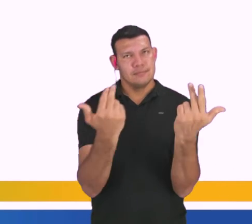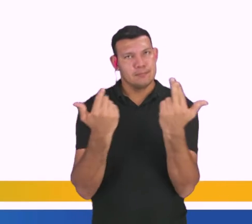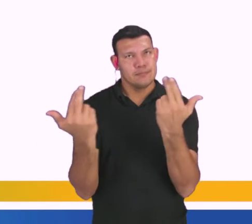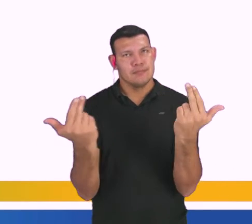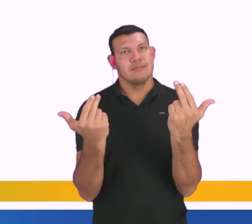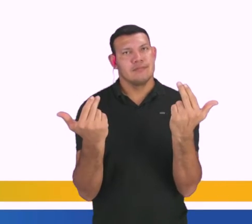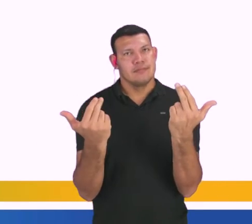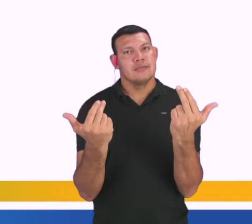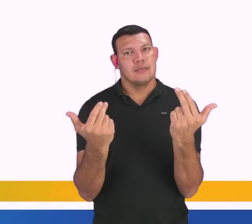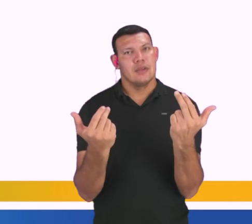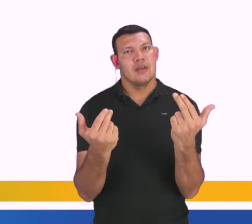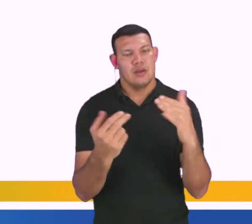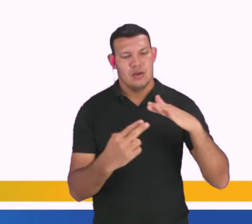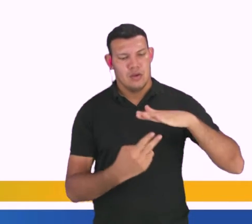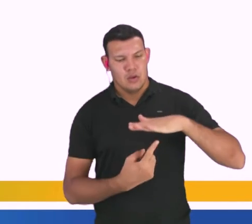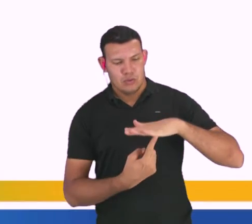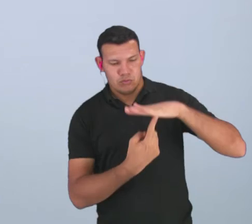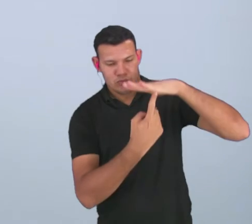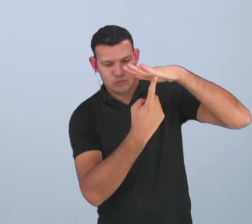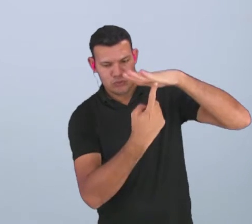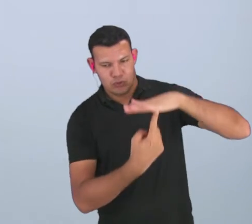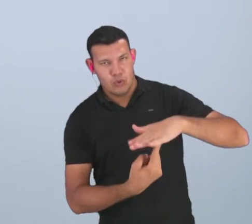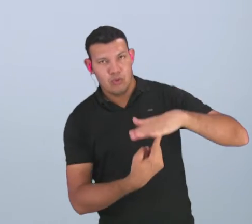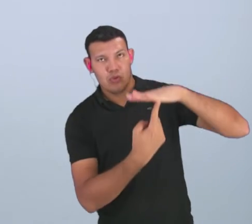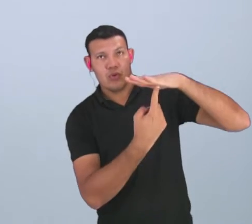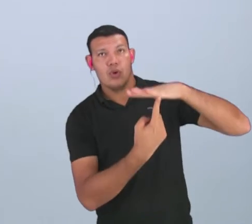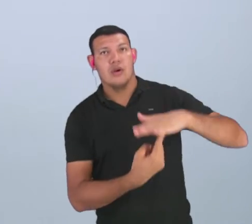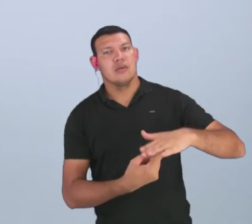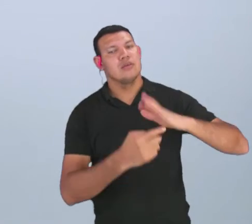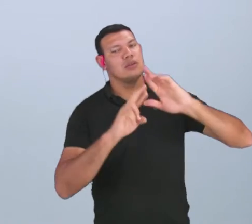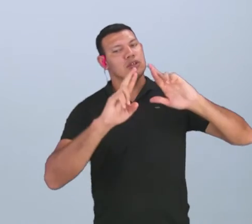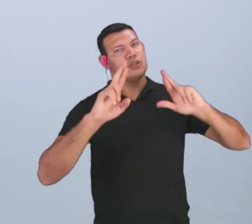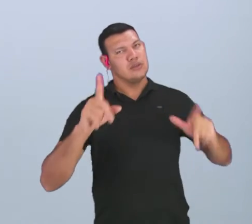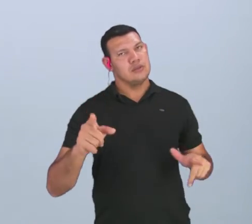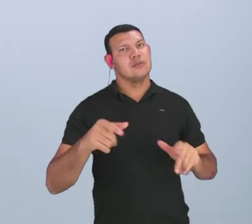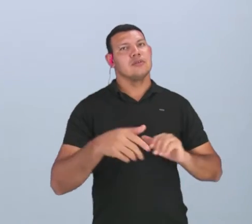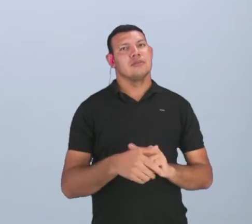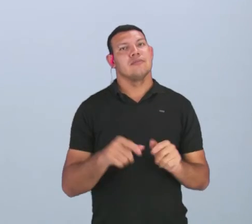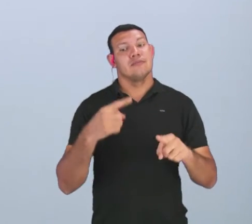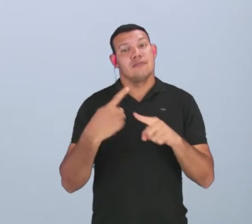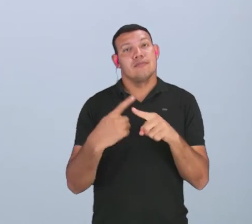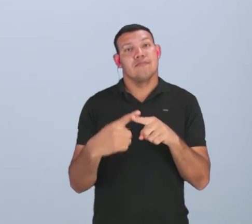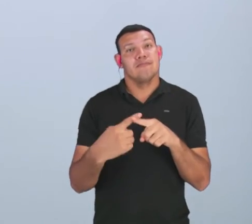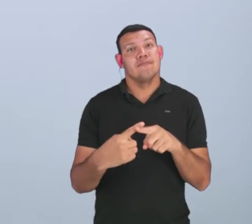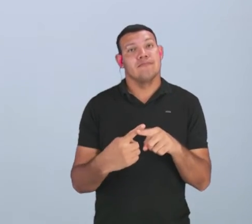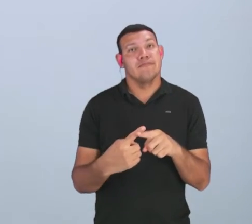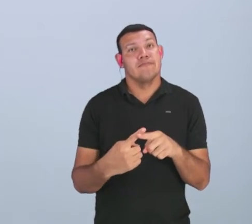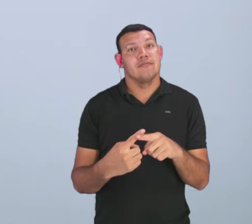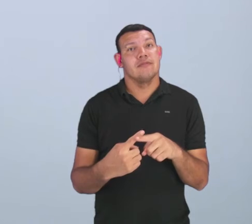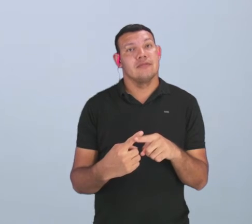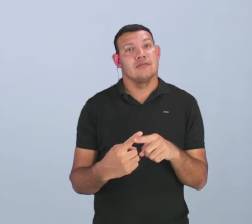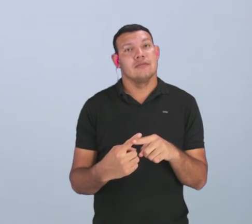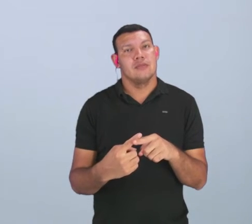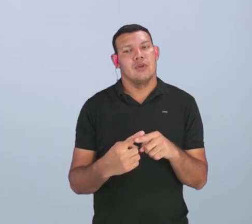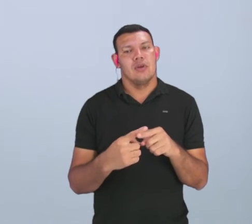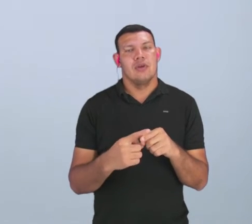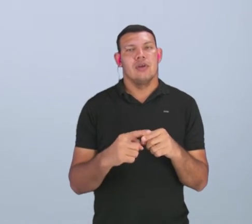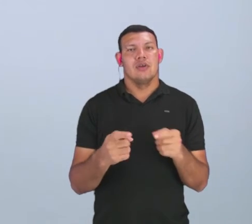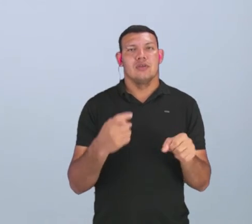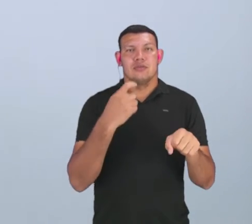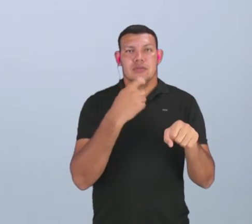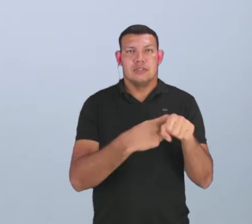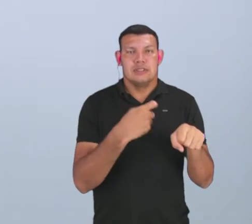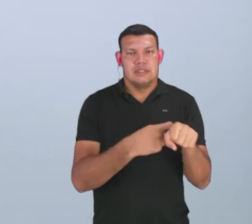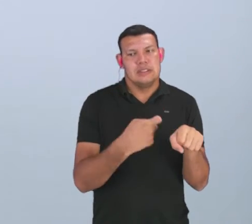também terem empuxos diferentes. Isso vai depender, por exemplo, da disposição desse material, ou seja, de acordo com o formato